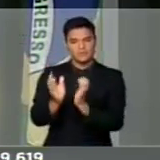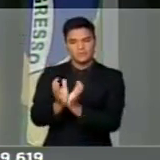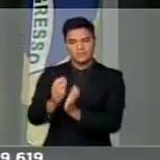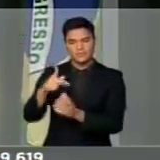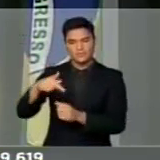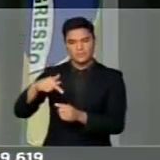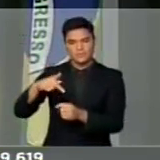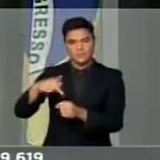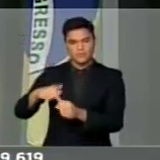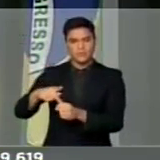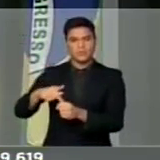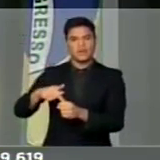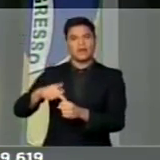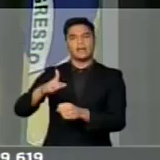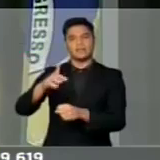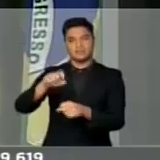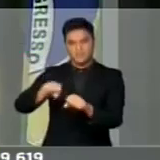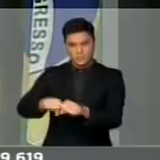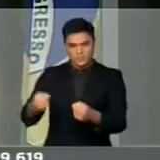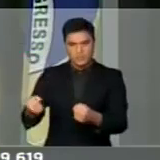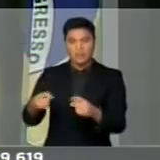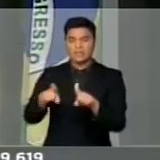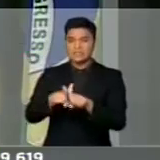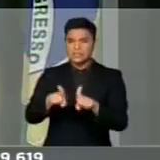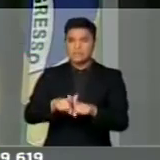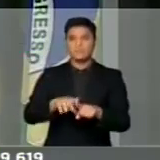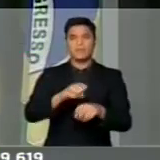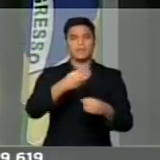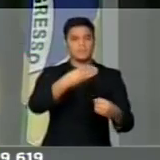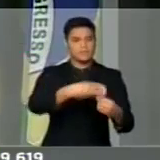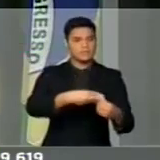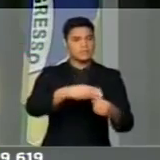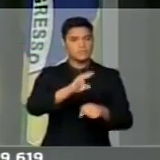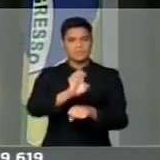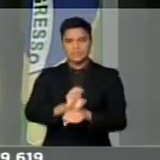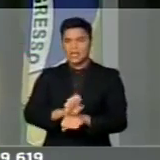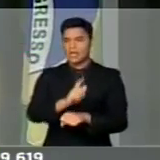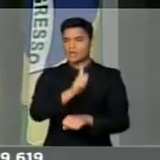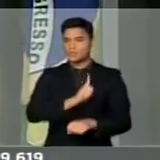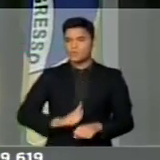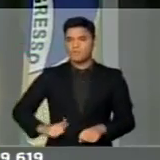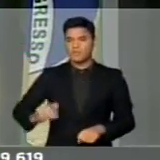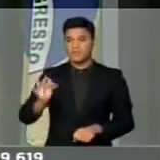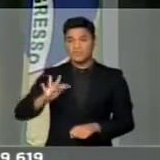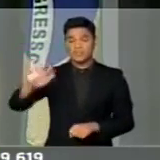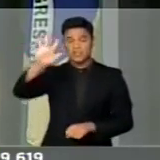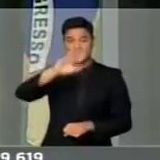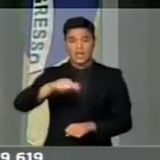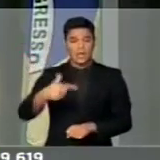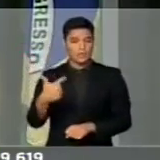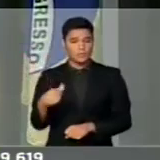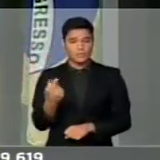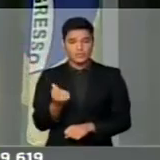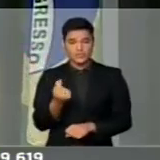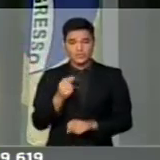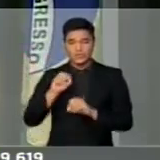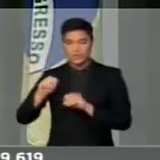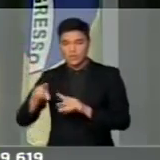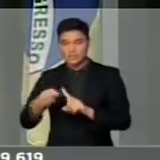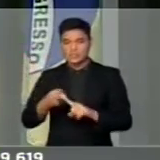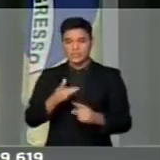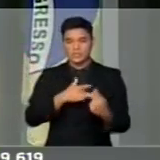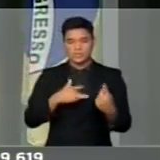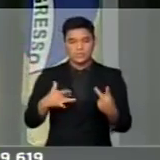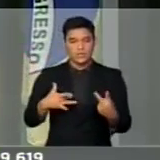Estado brasileiro, municípios, estados, o governo federal, não tem dinheiro para a educação, para a